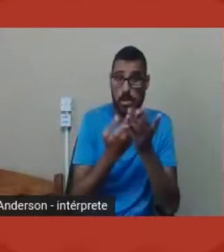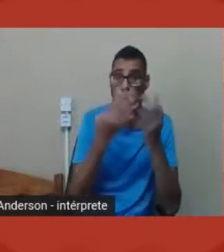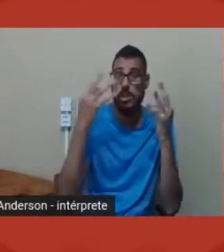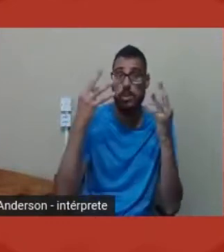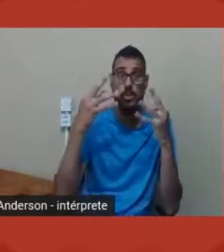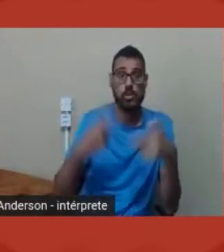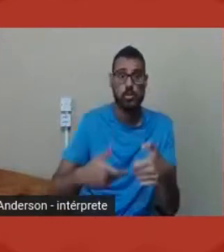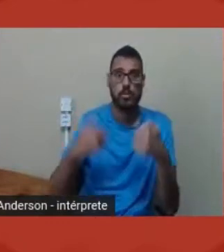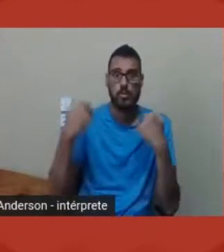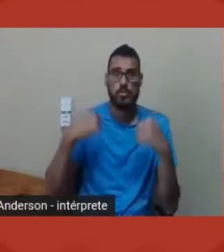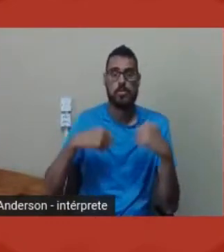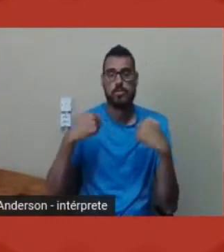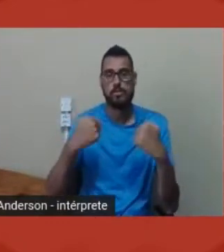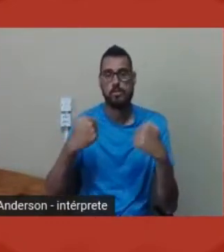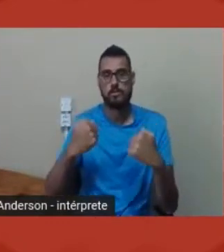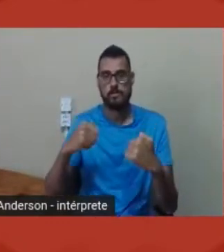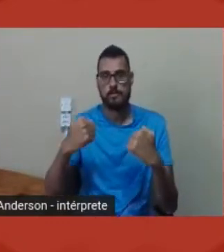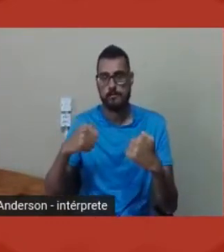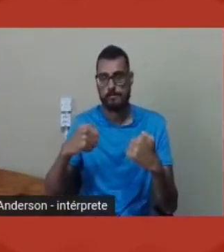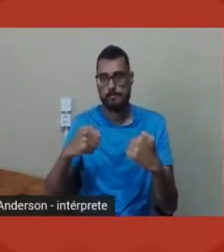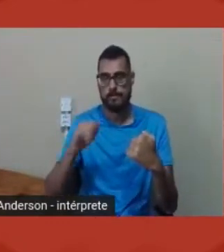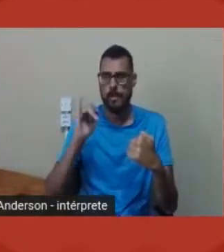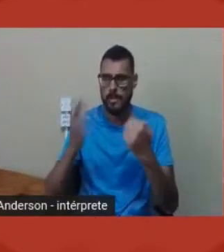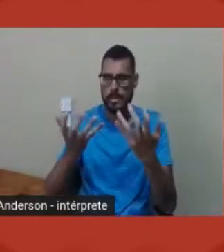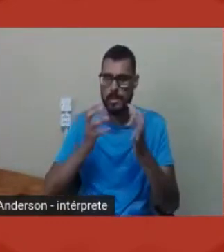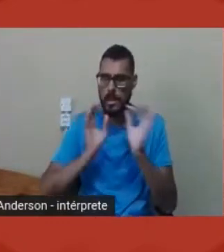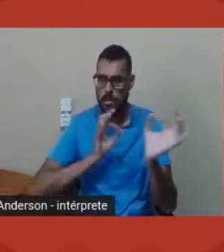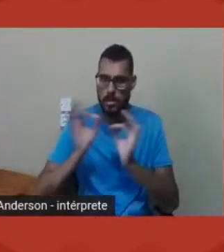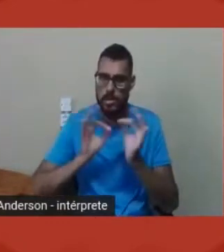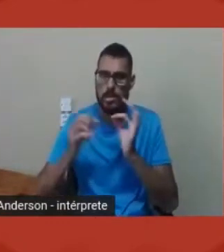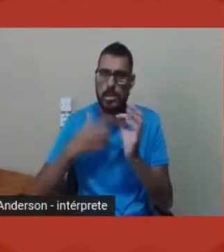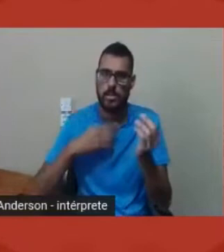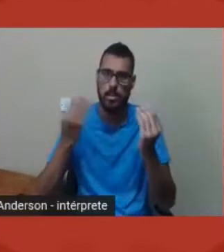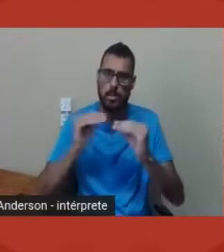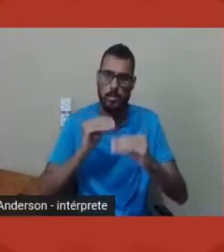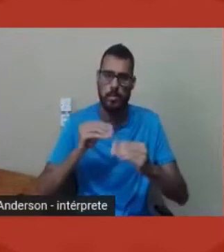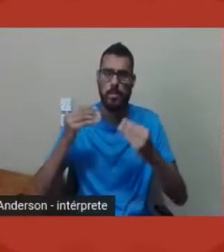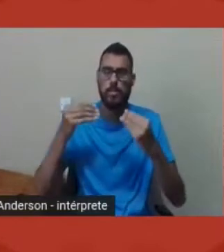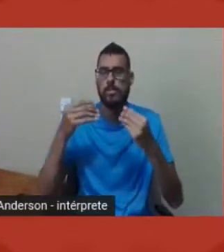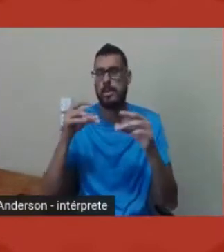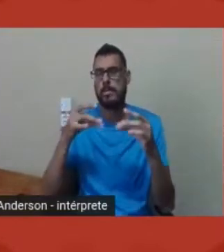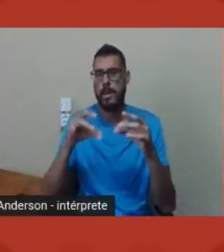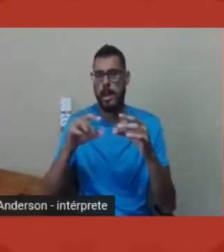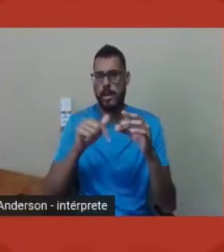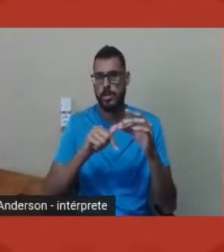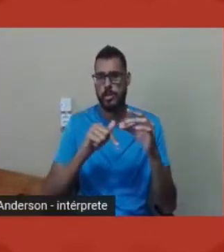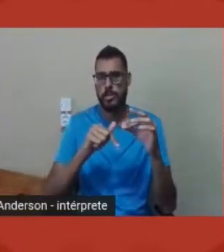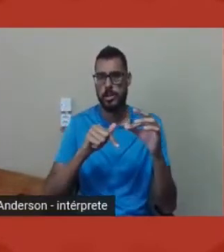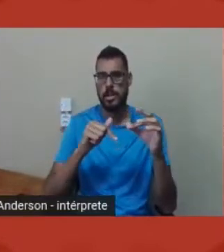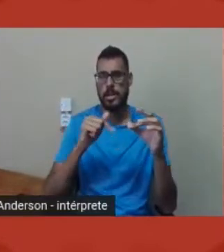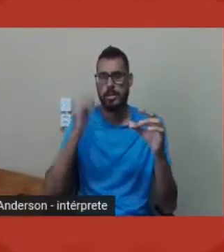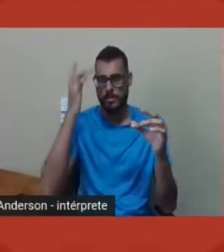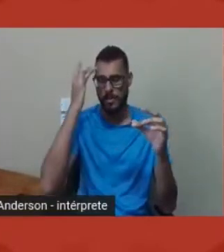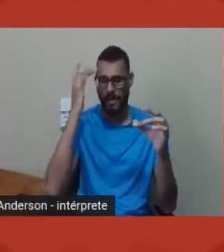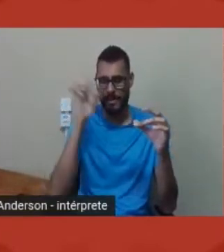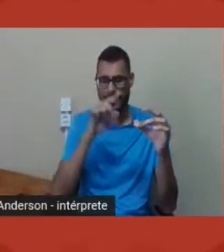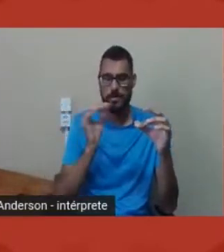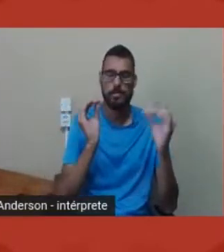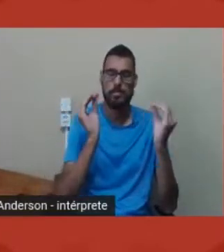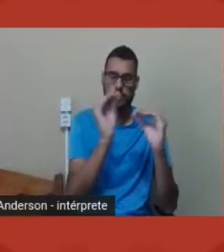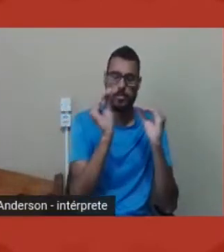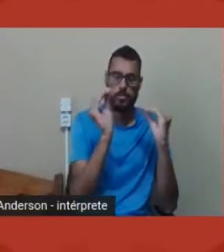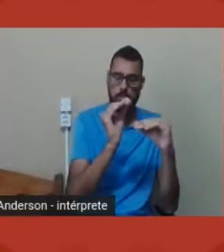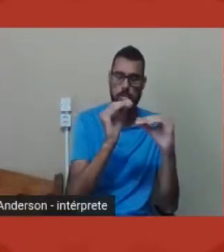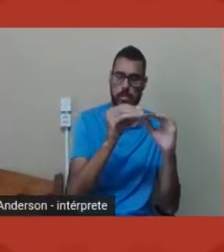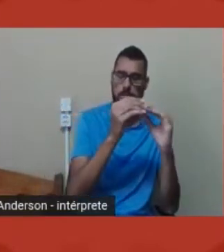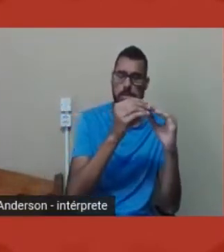Ana, se quiser ir organizando, eu vou escrevendo aqui na página, então. Eu coloquei na página de hipóteses aquela lista que você tinha